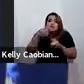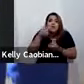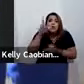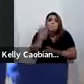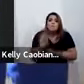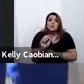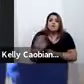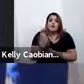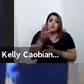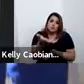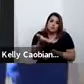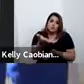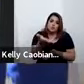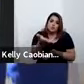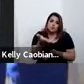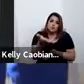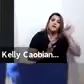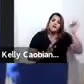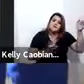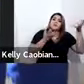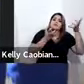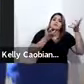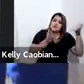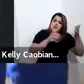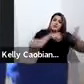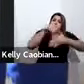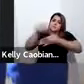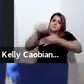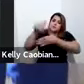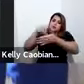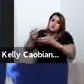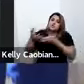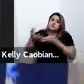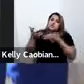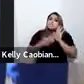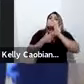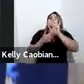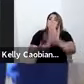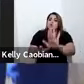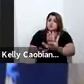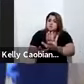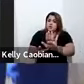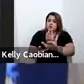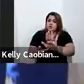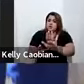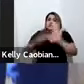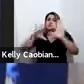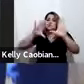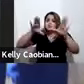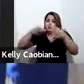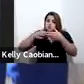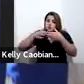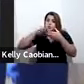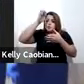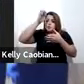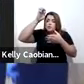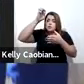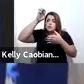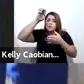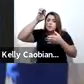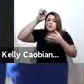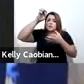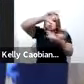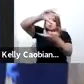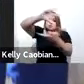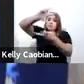Mas ela queria fazer isso porque queria demonstrar no grupo mundial que ela teria competitividade